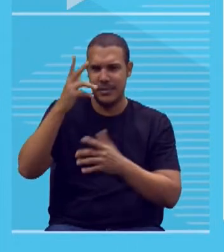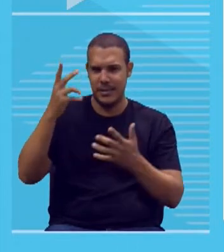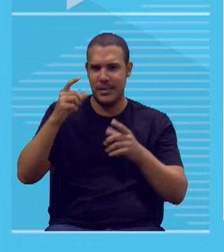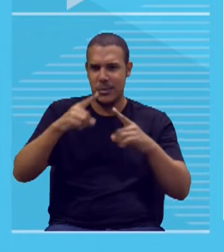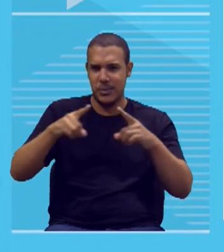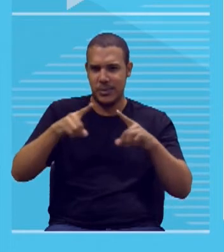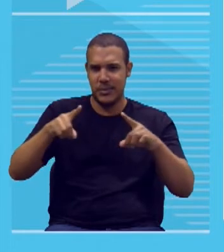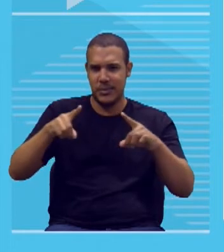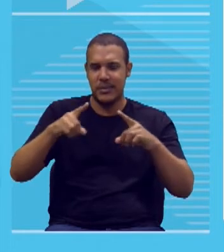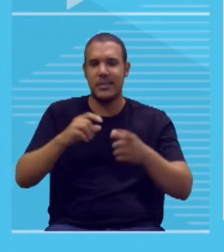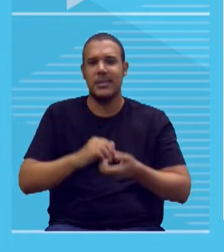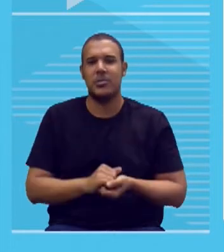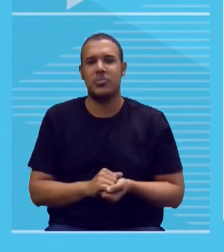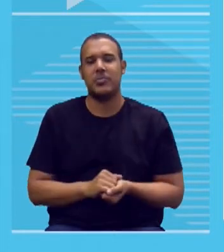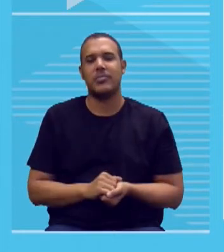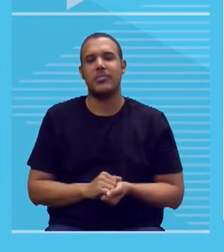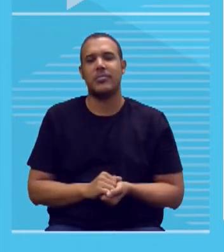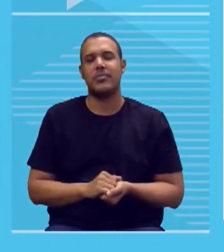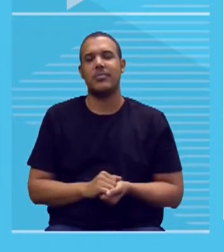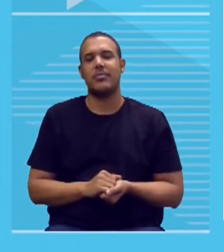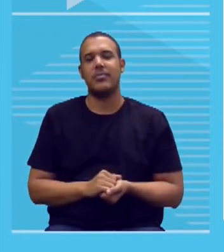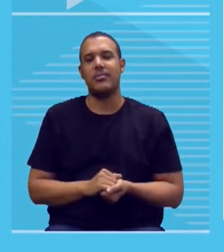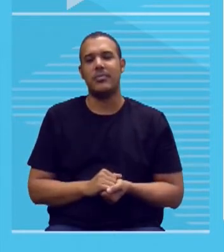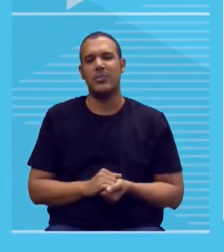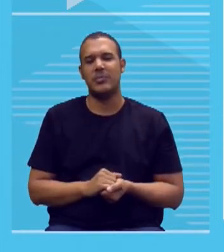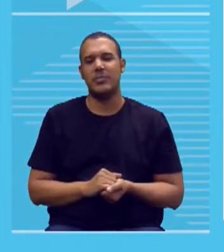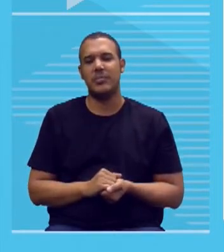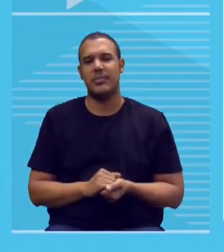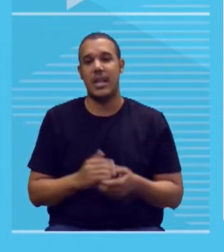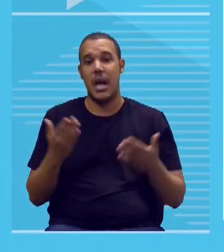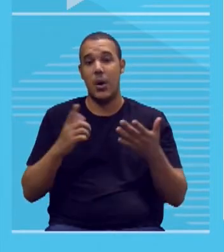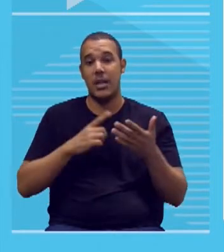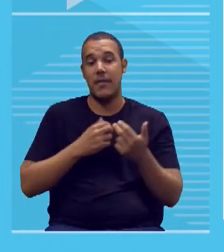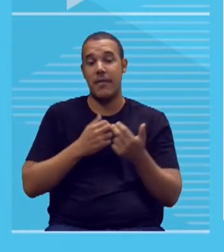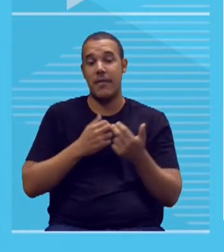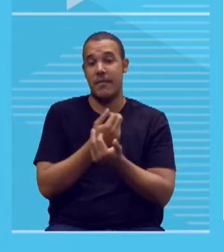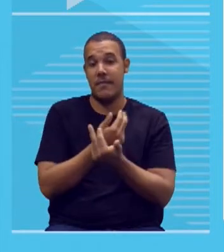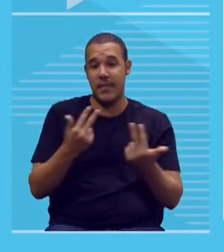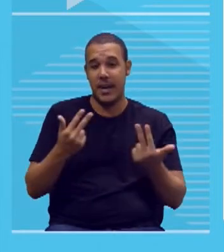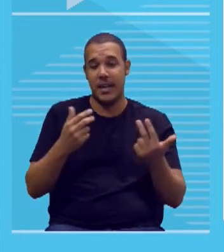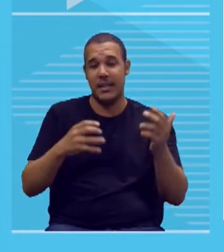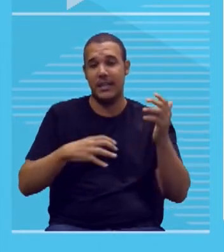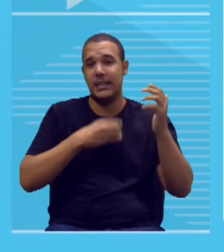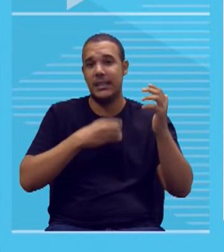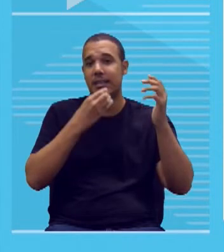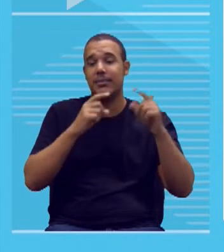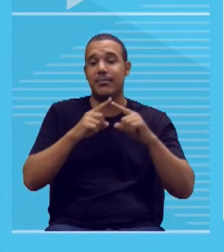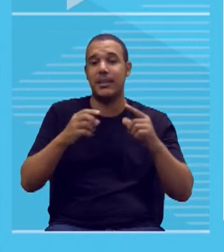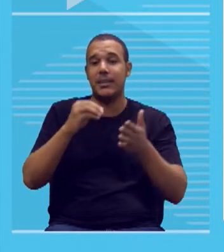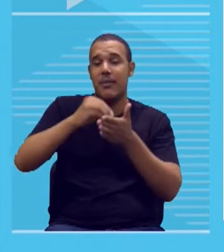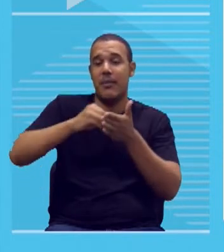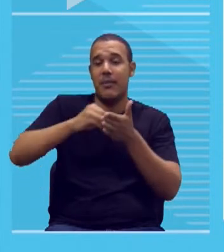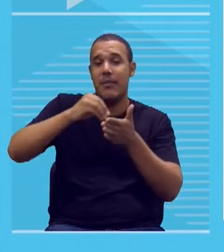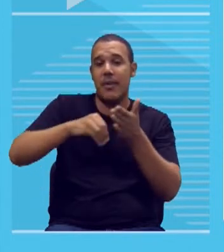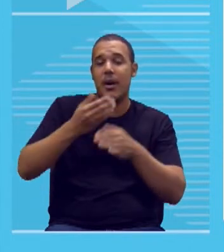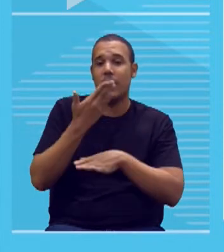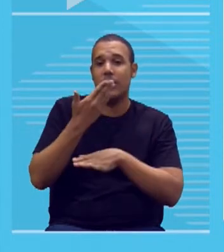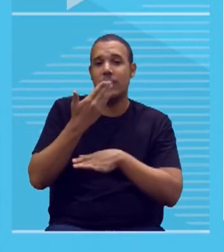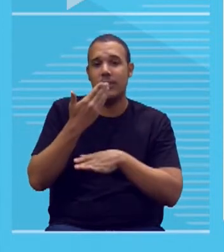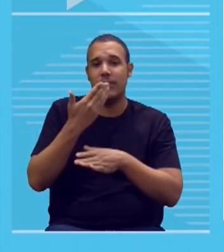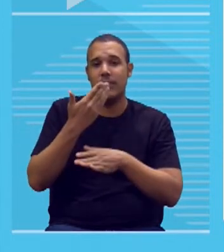Pois é agora que tem um monte de girafinhas mas não tem comida para todo mundo